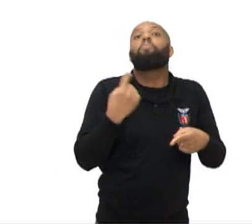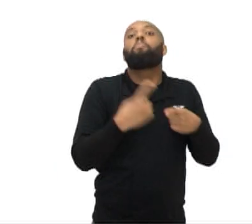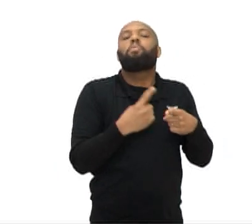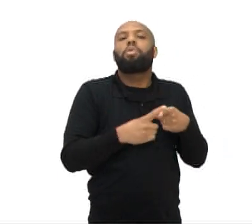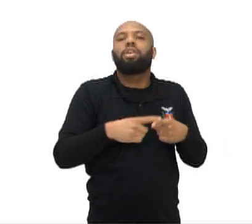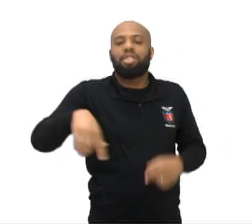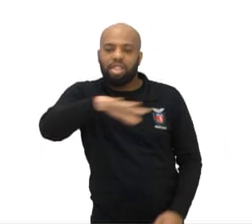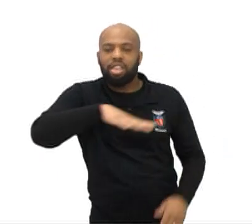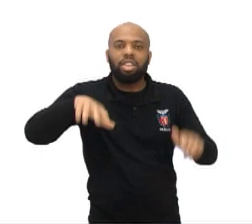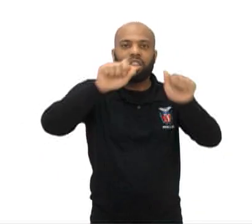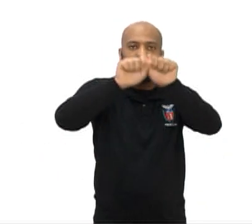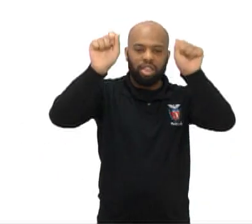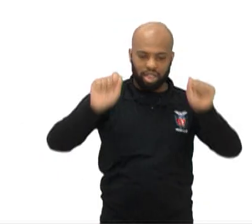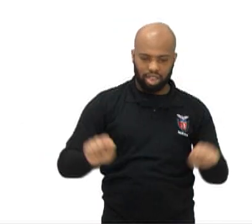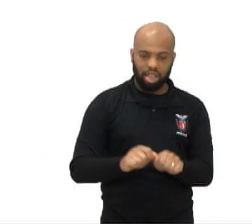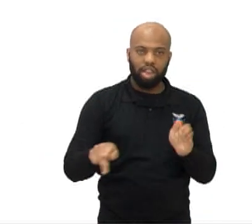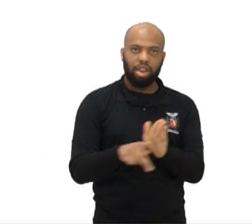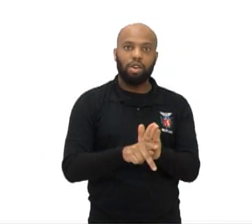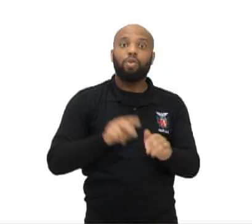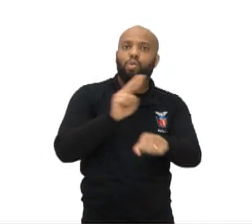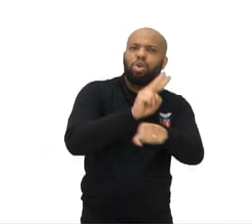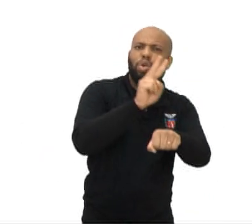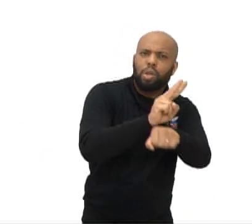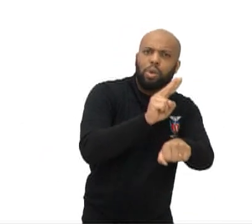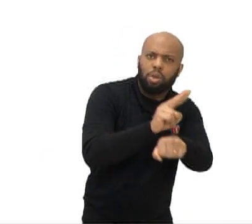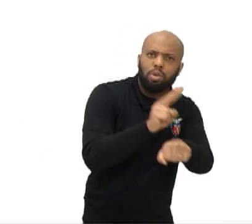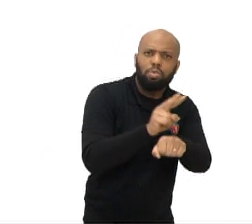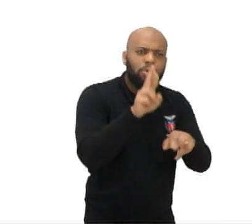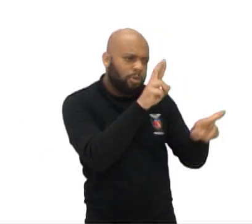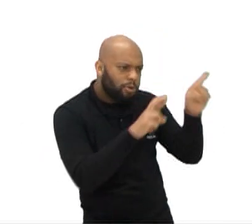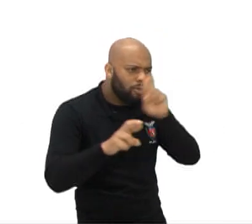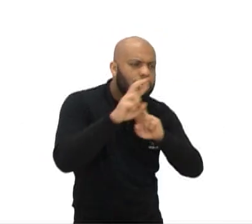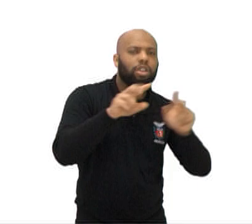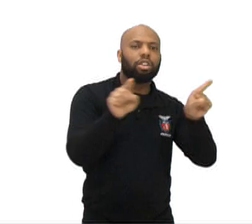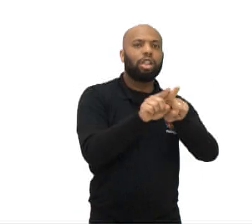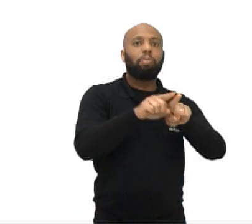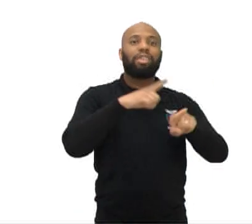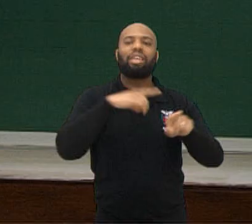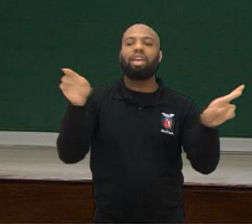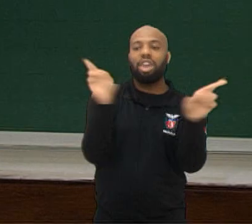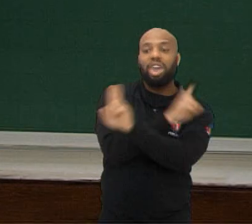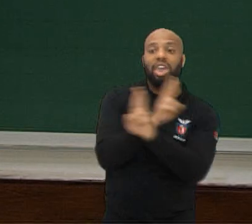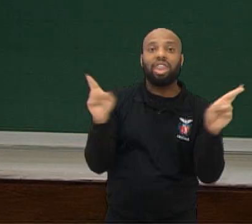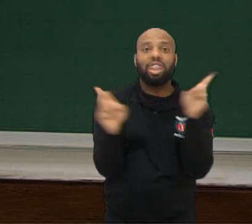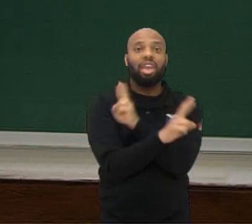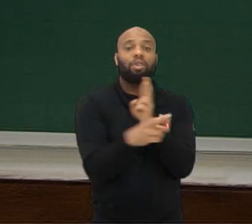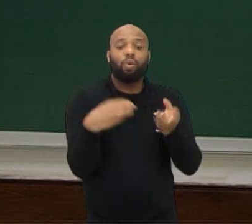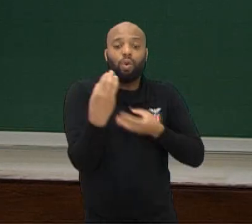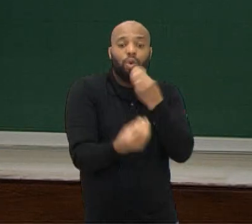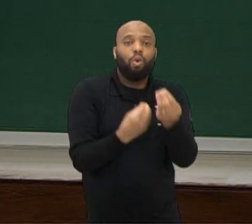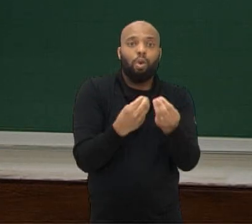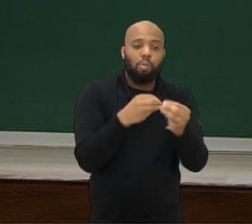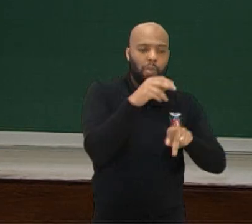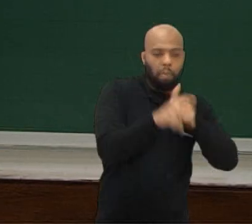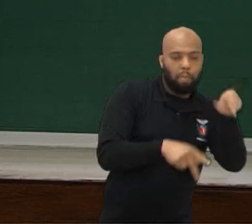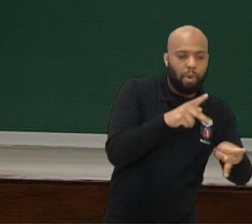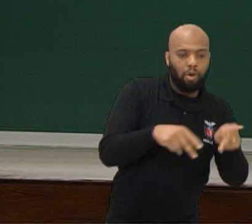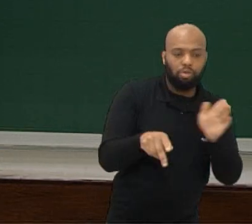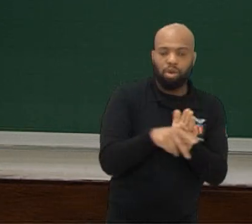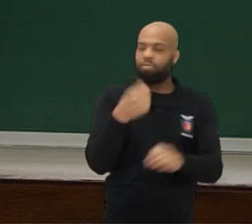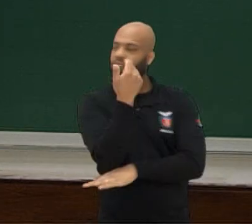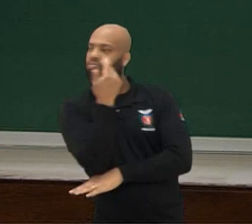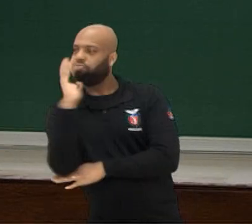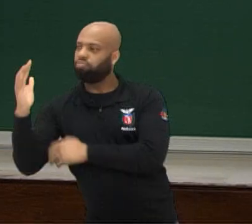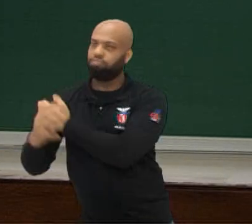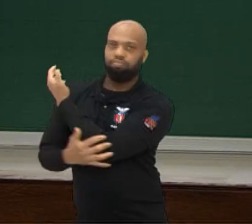uma área de preservação. E também a gente viu que a relação desses povos, desses grupos étnicos com o meio